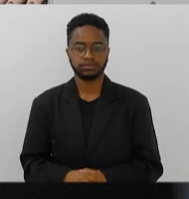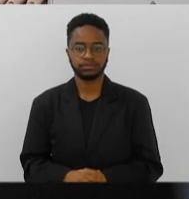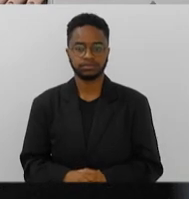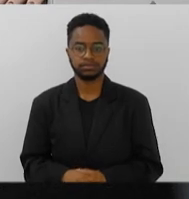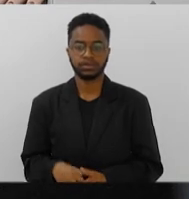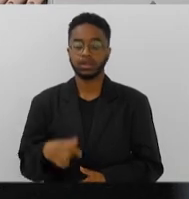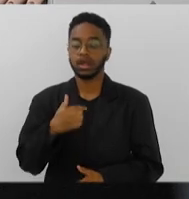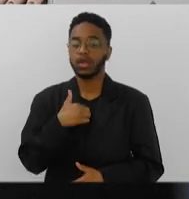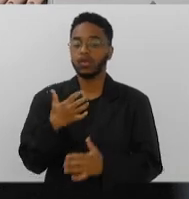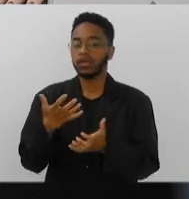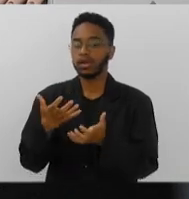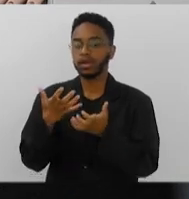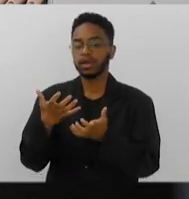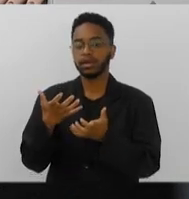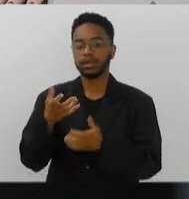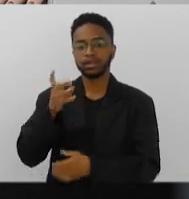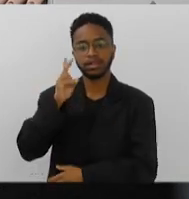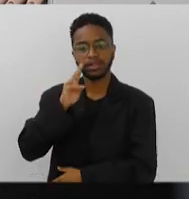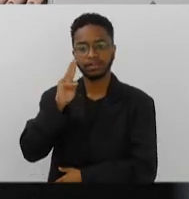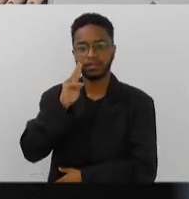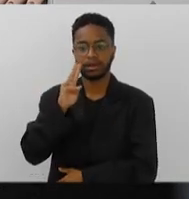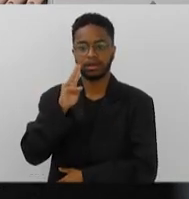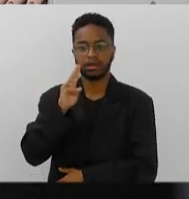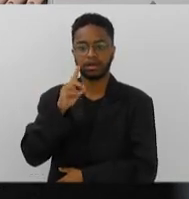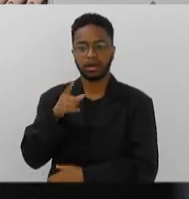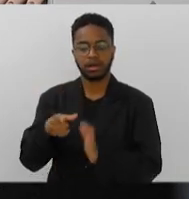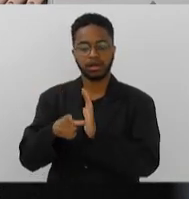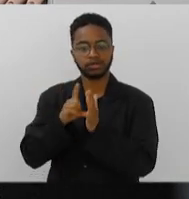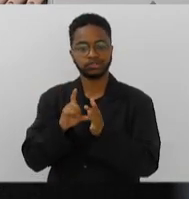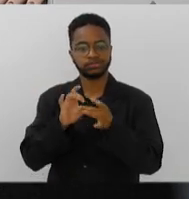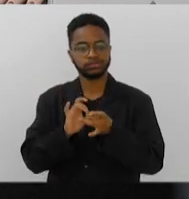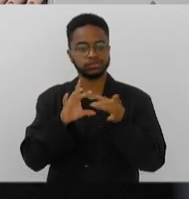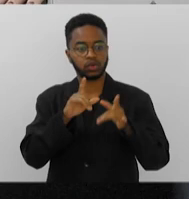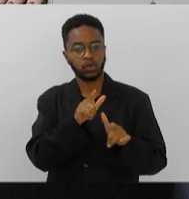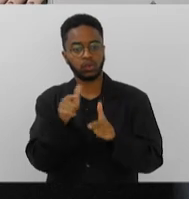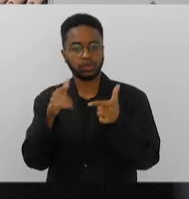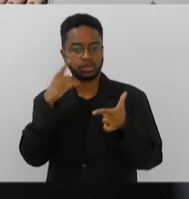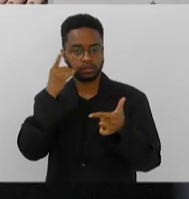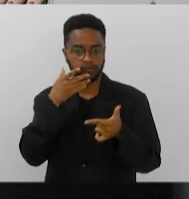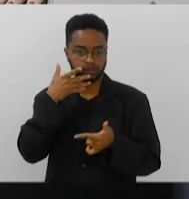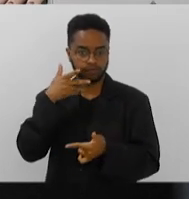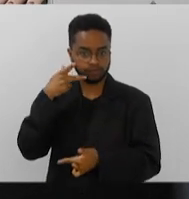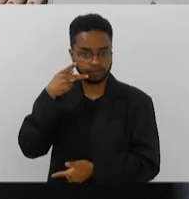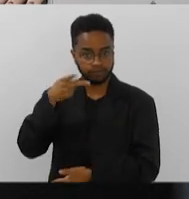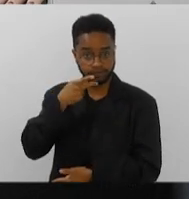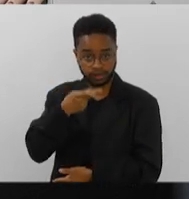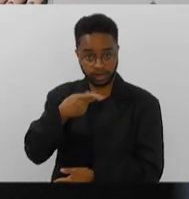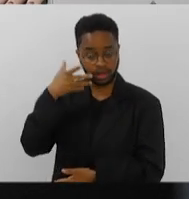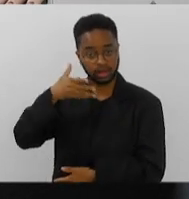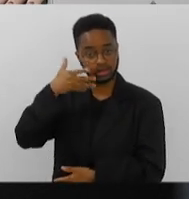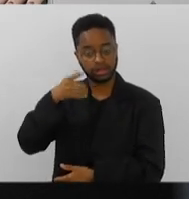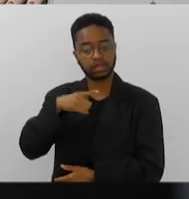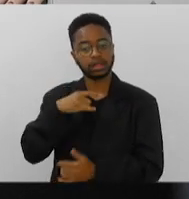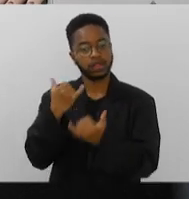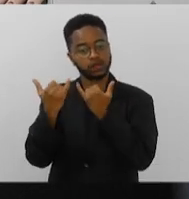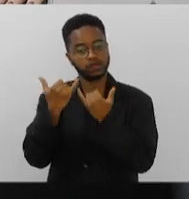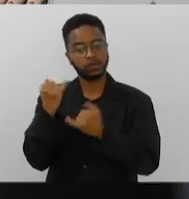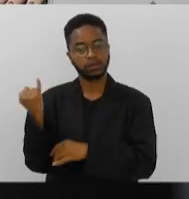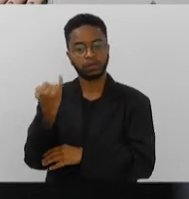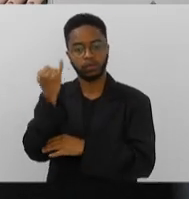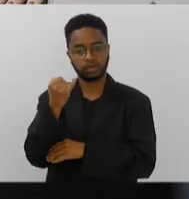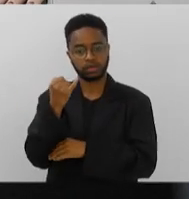somente lembrar, antes de passar a palavra aos queridos deputados, dizendo que nós temos aqui alguns dados importantes